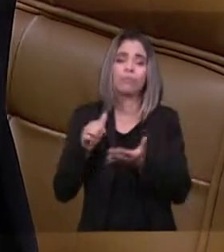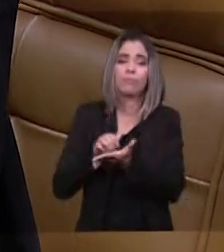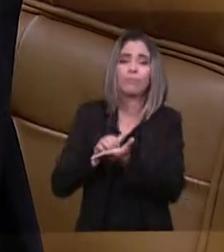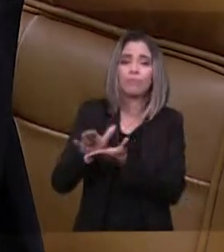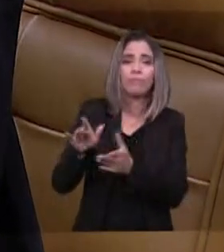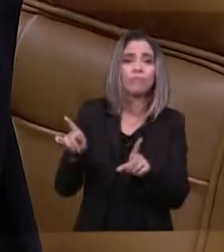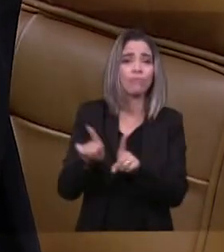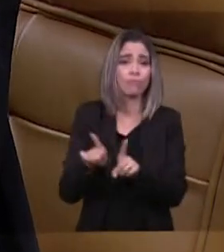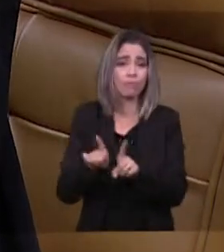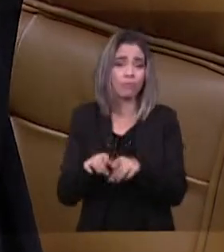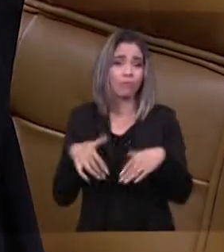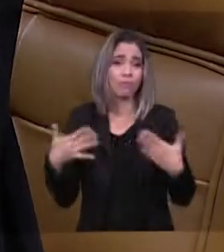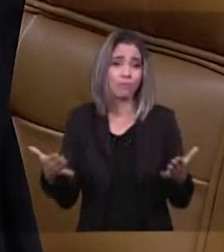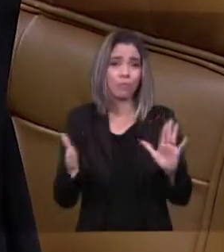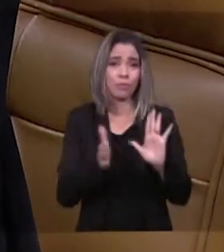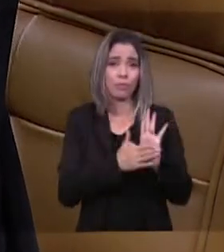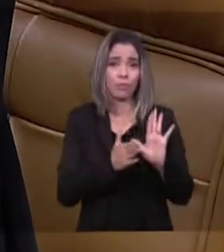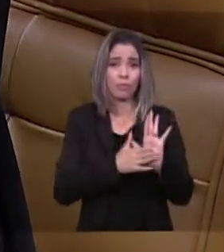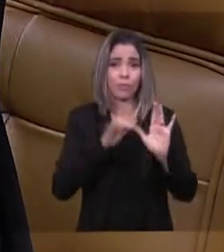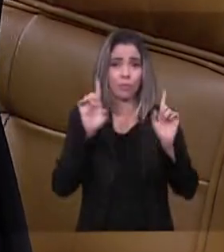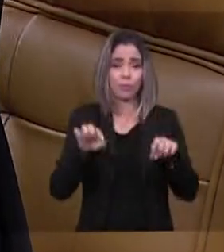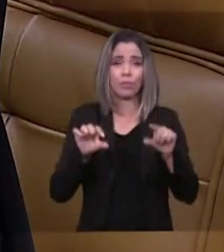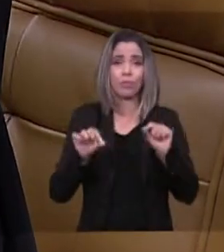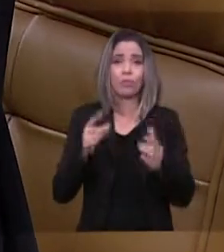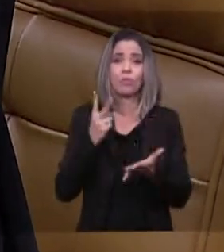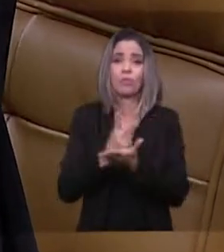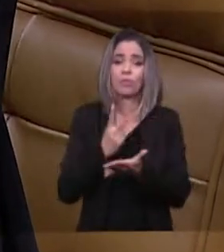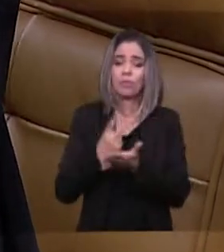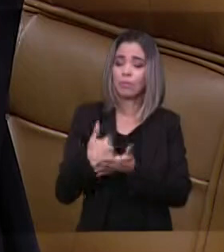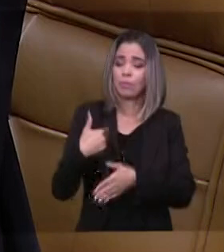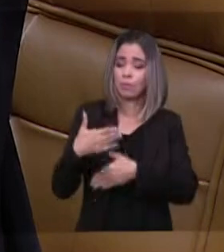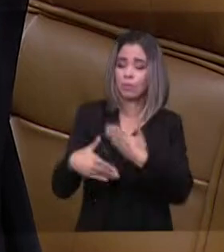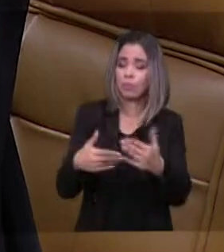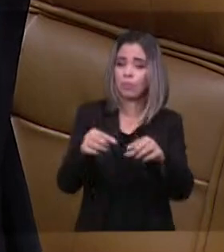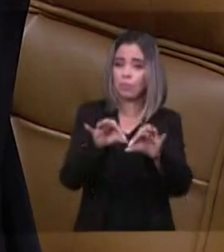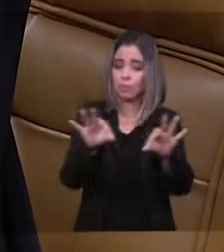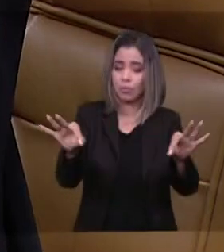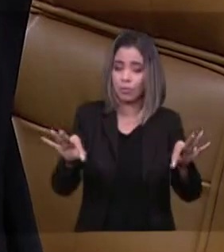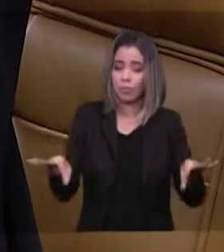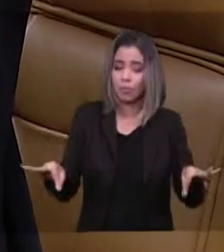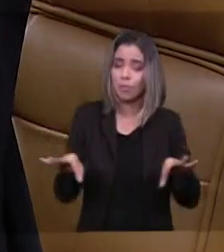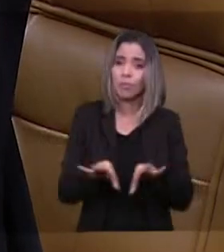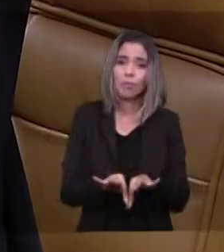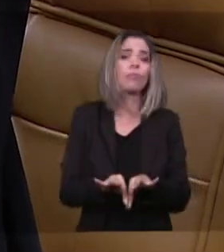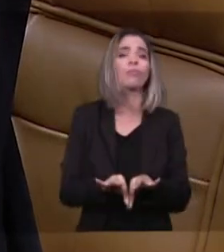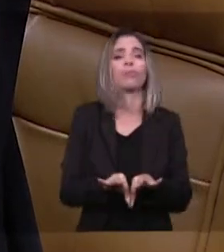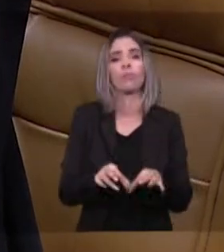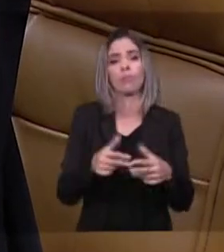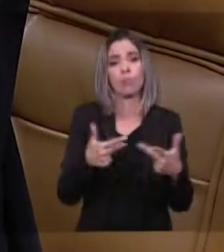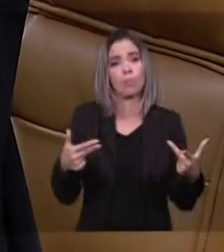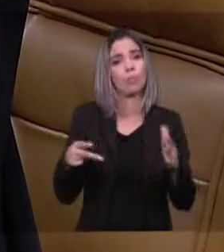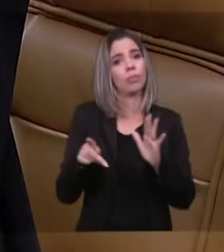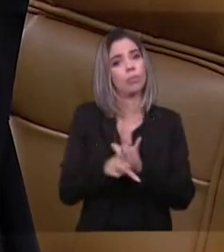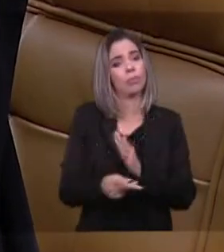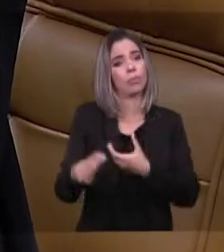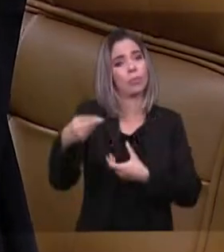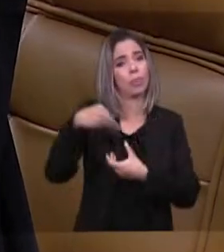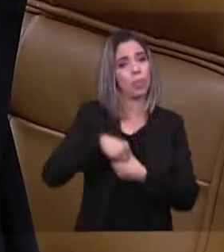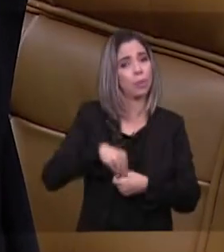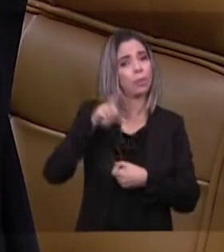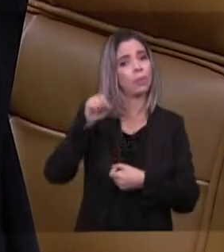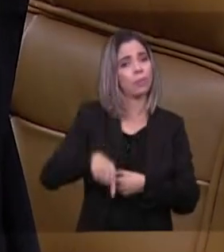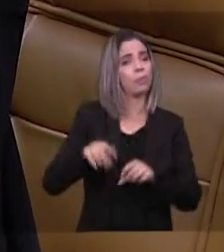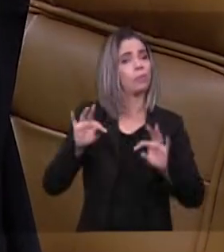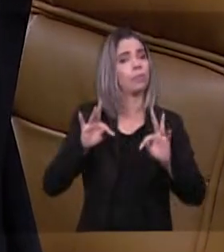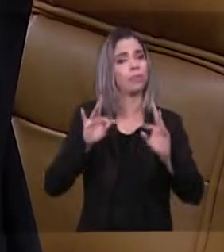que se propõe a ideia da continuidade com a demarcação por fronteiras vivas ou abertas em seu interior. Foi,